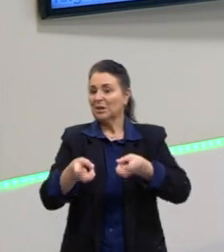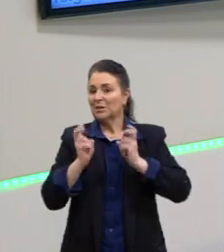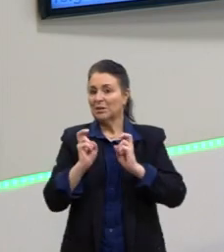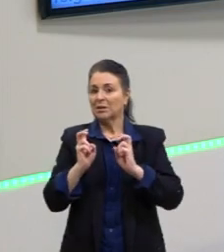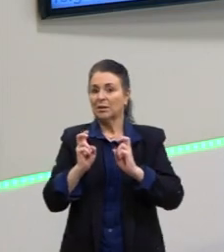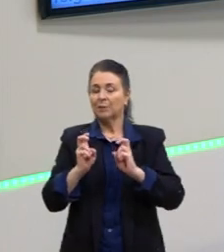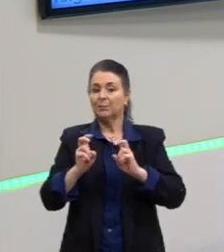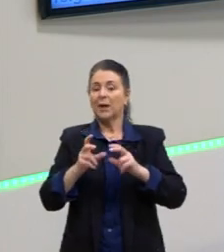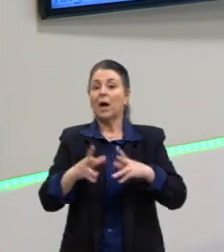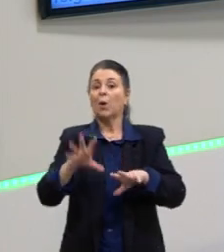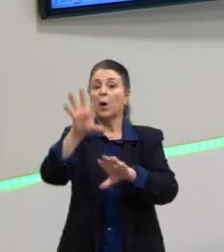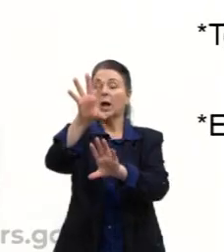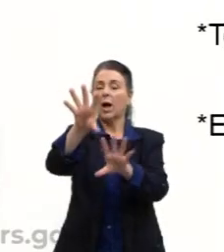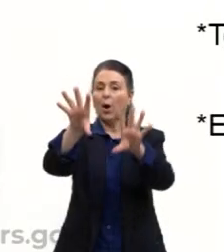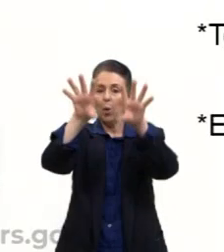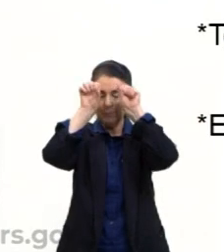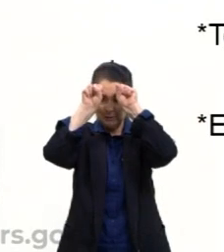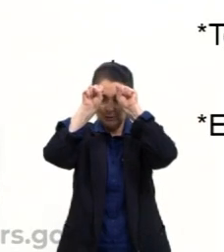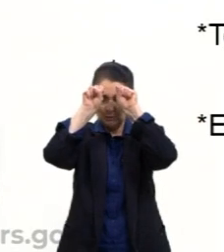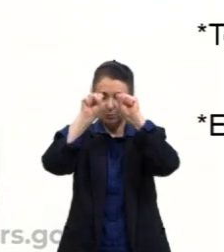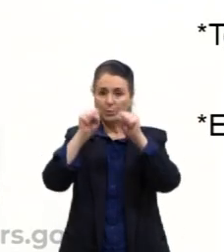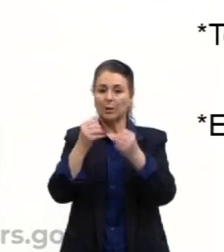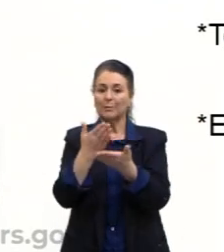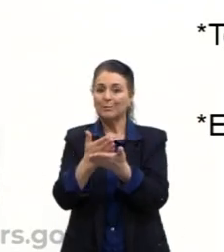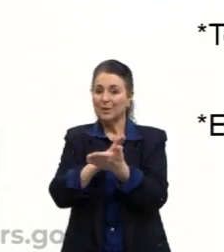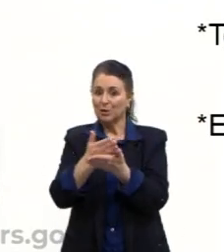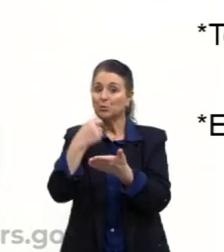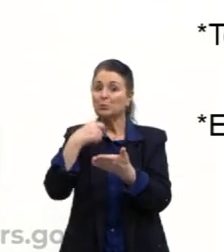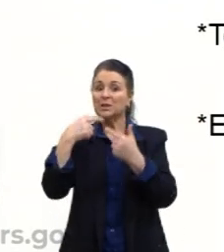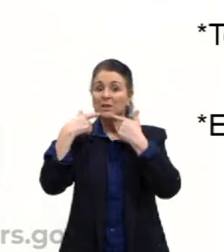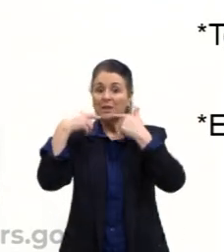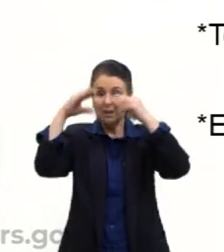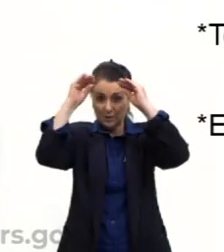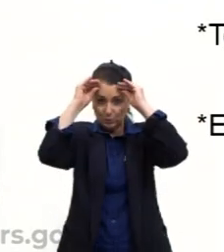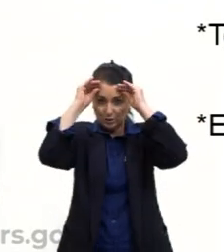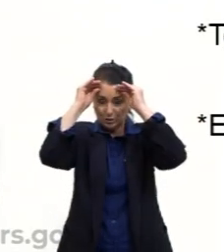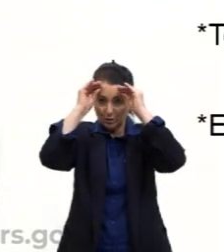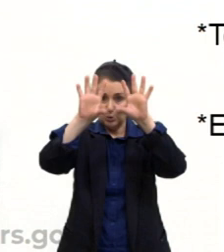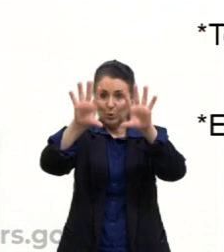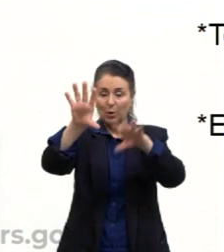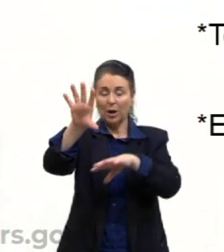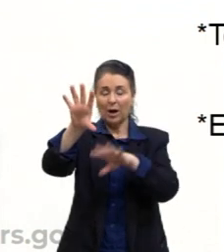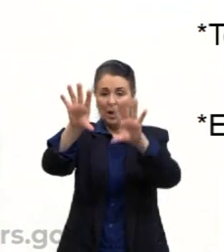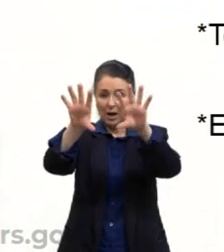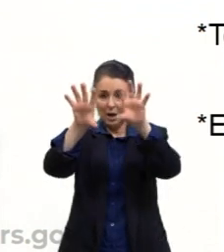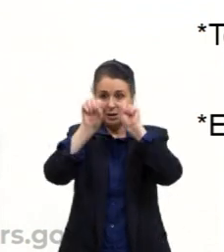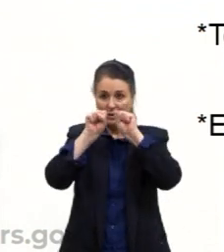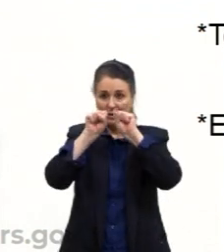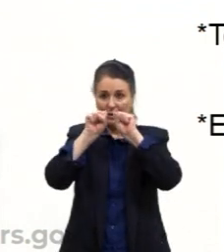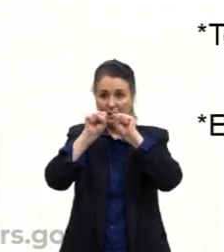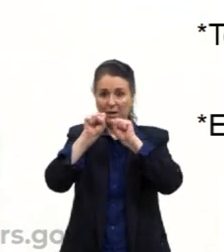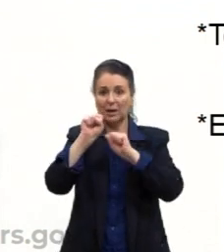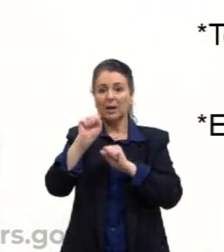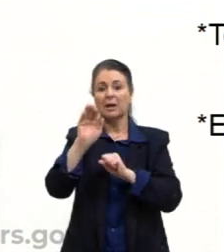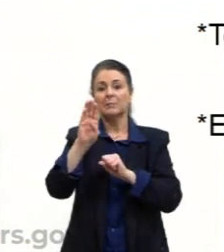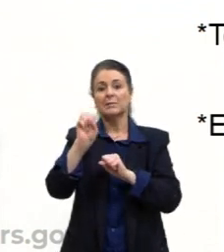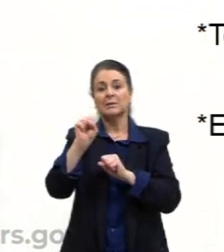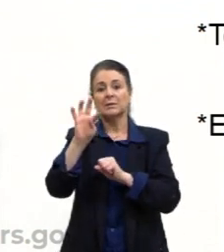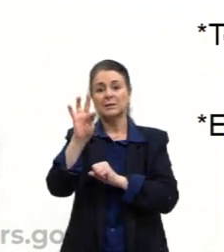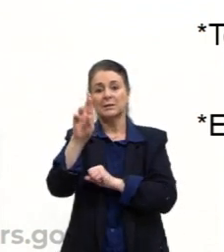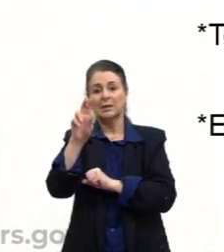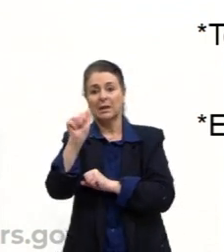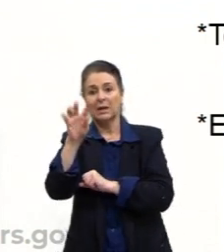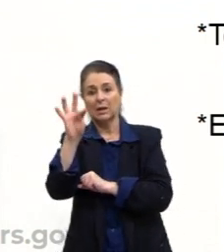abstrato é mediado necessita da linguagem o pensamento é abstrato ele é mediado